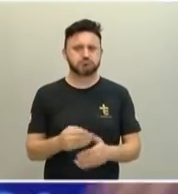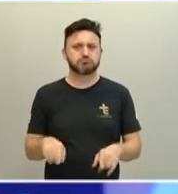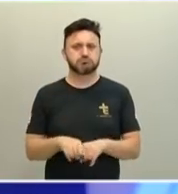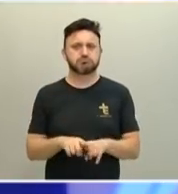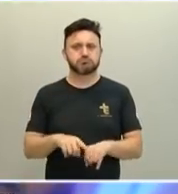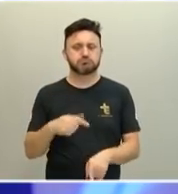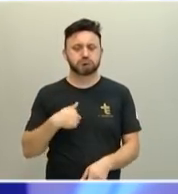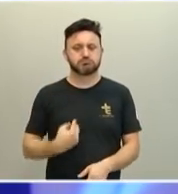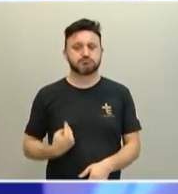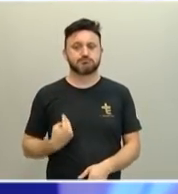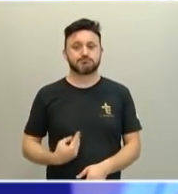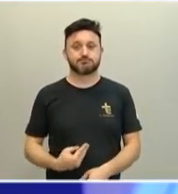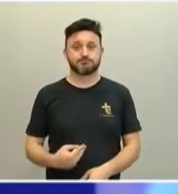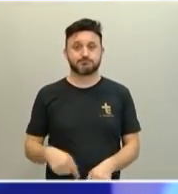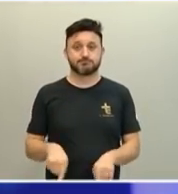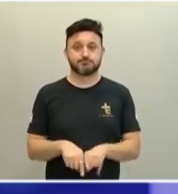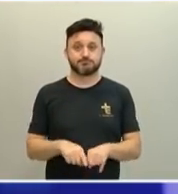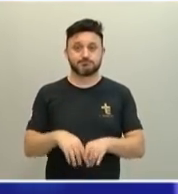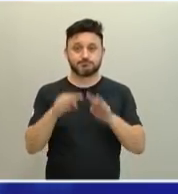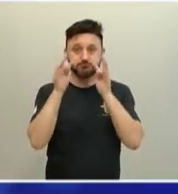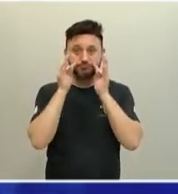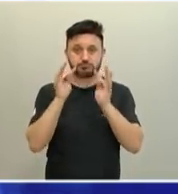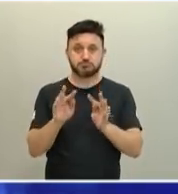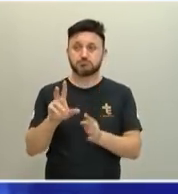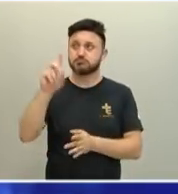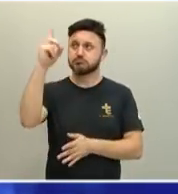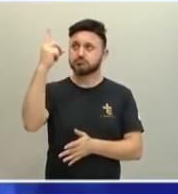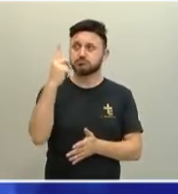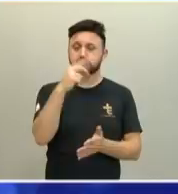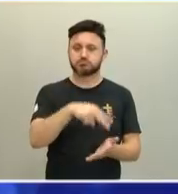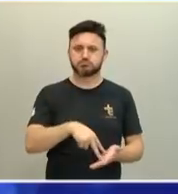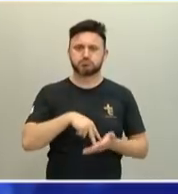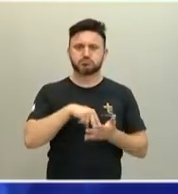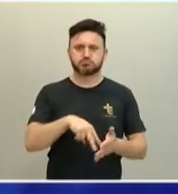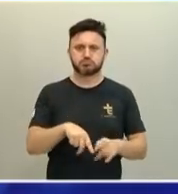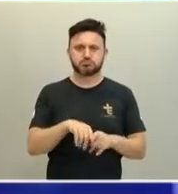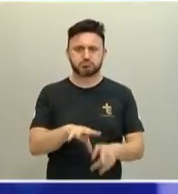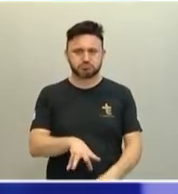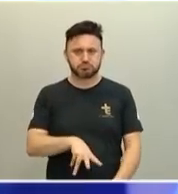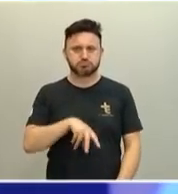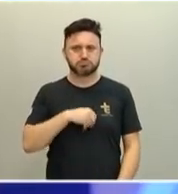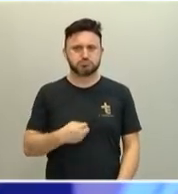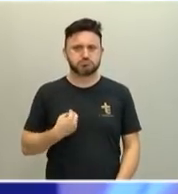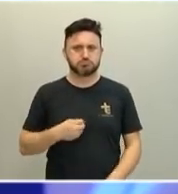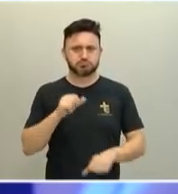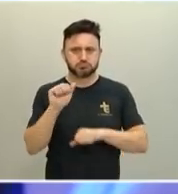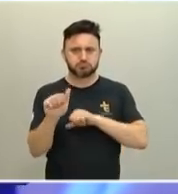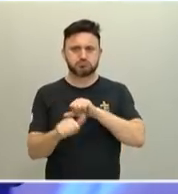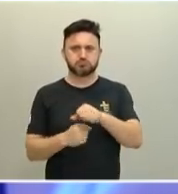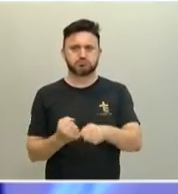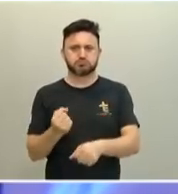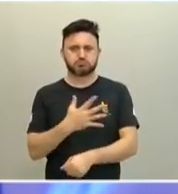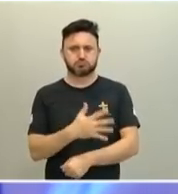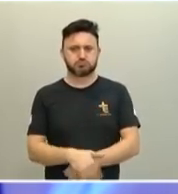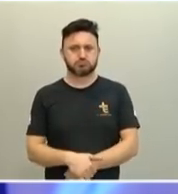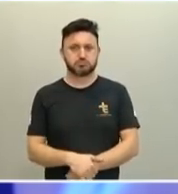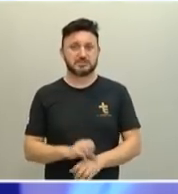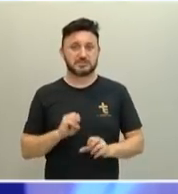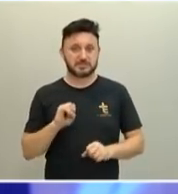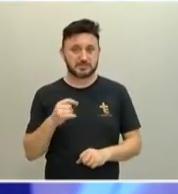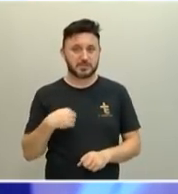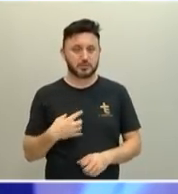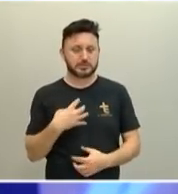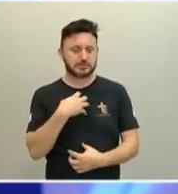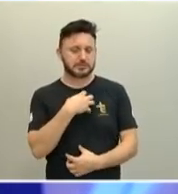na minha vida e daquilo que eu sou testemunho. Deus me levantou e me constituiu uma vida reconstruída. Aquilo que era morte em mim, aquilo